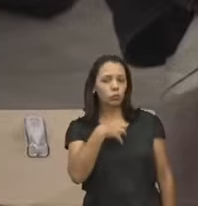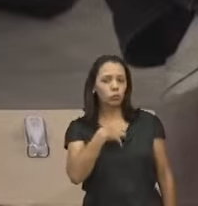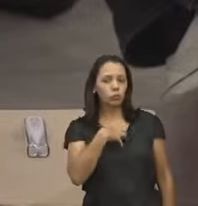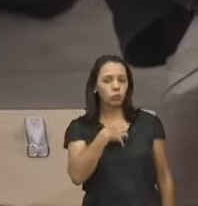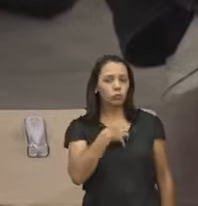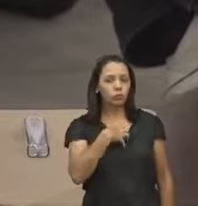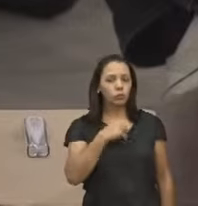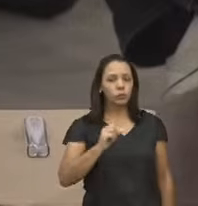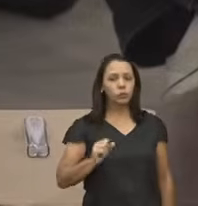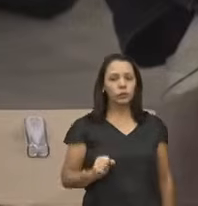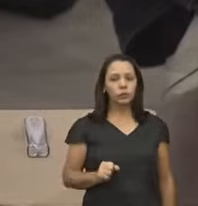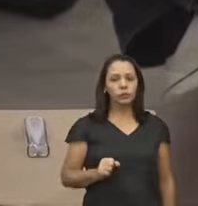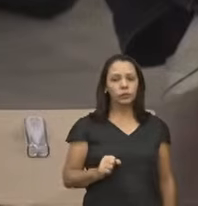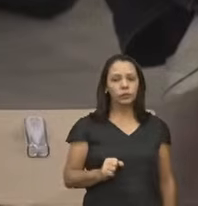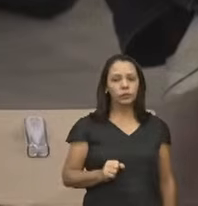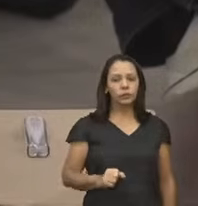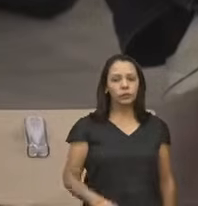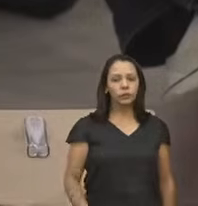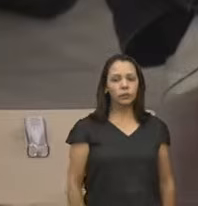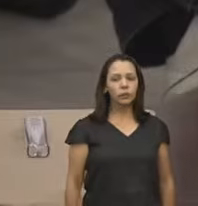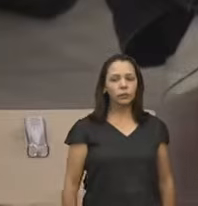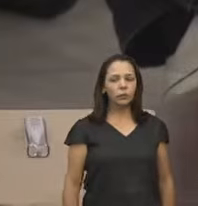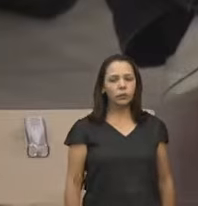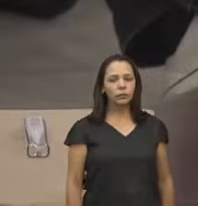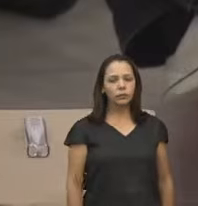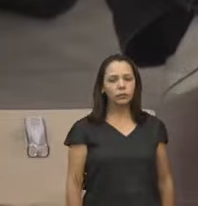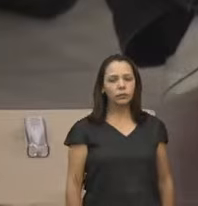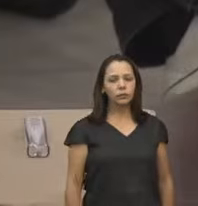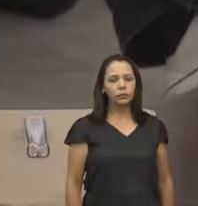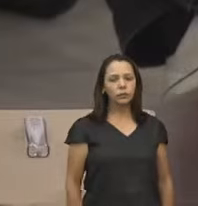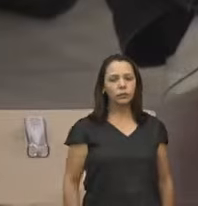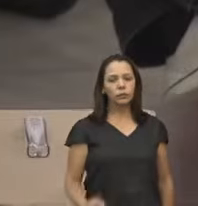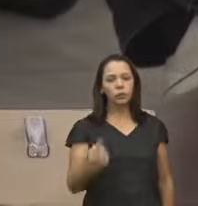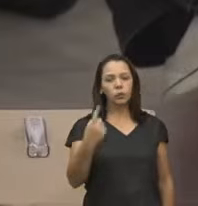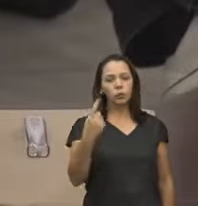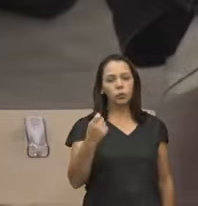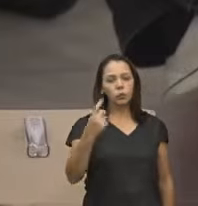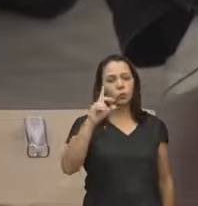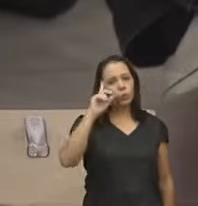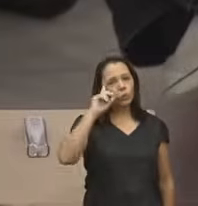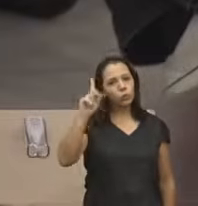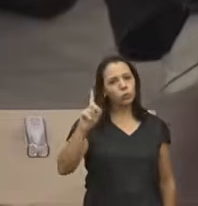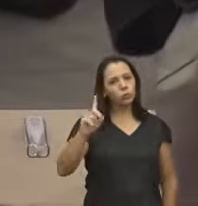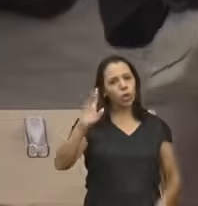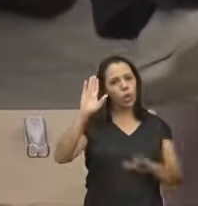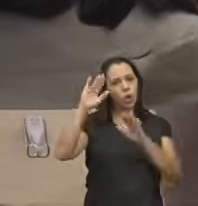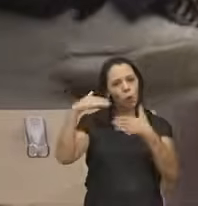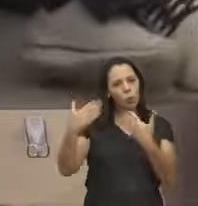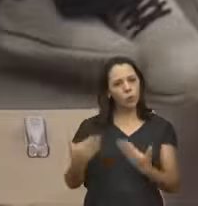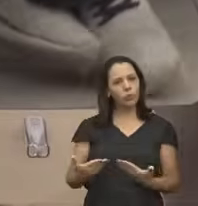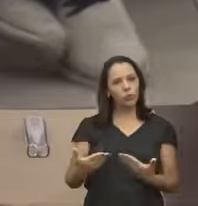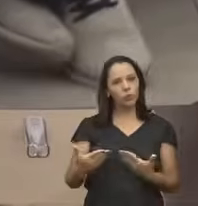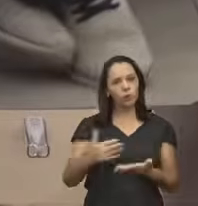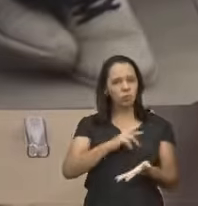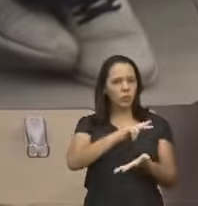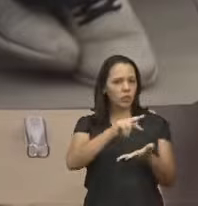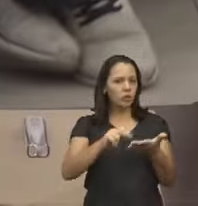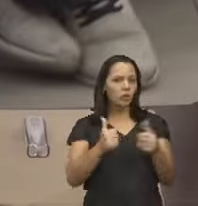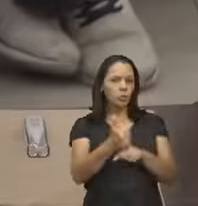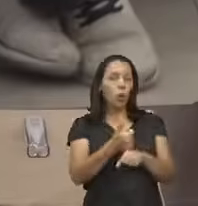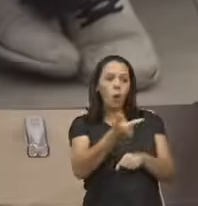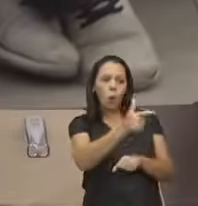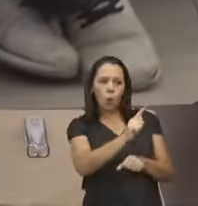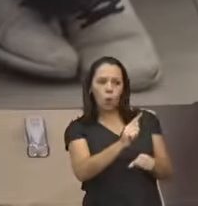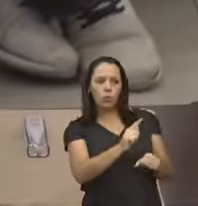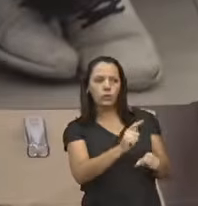gente possa, num único dia, homenagear, né, as profissões. Não é? Isso já acontece em outros municípios